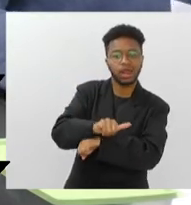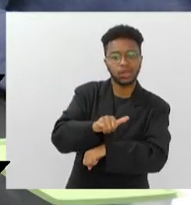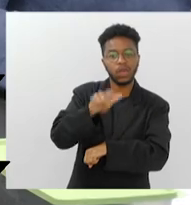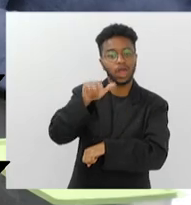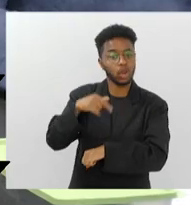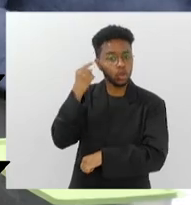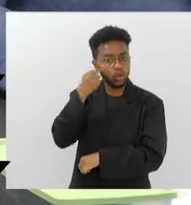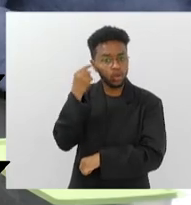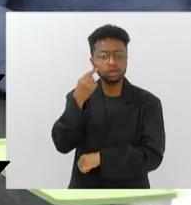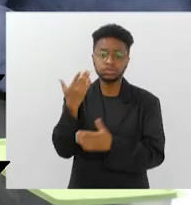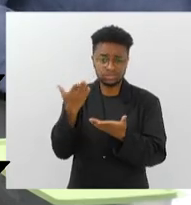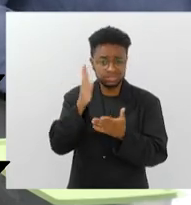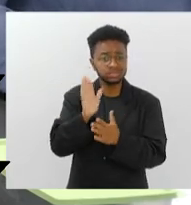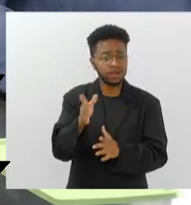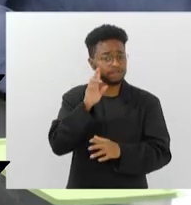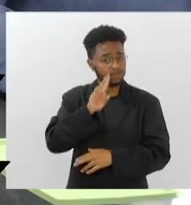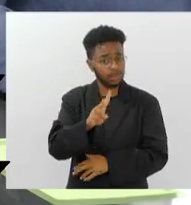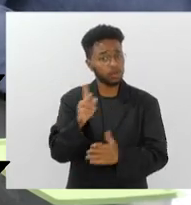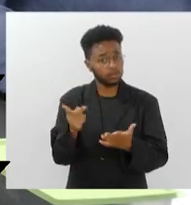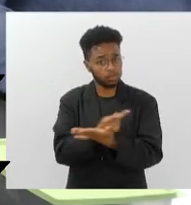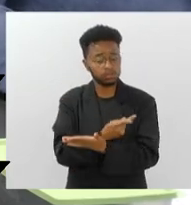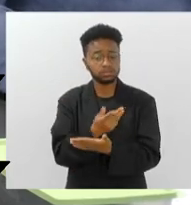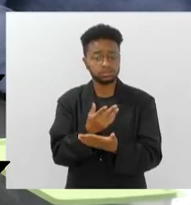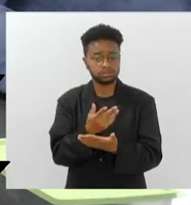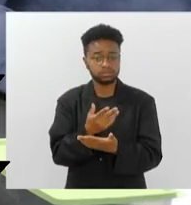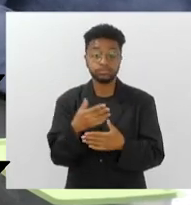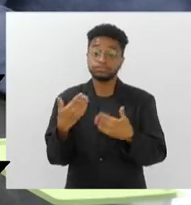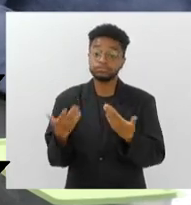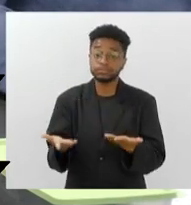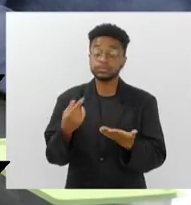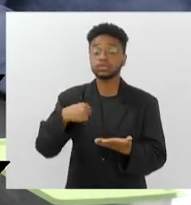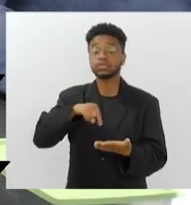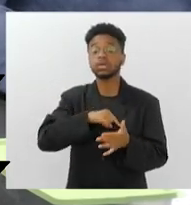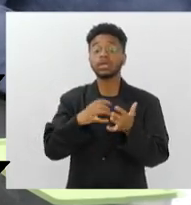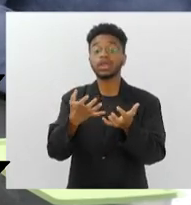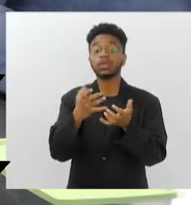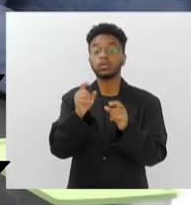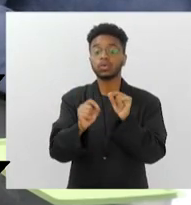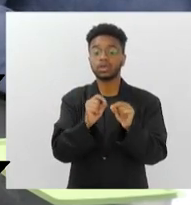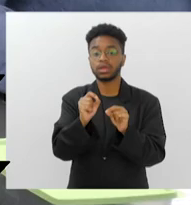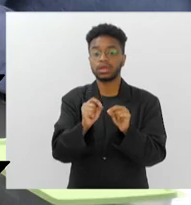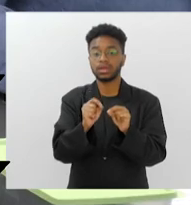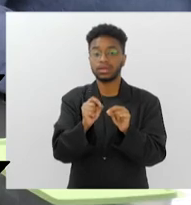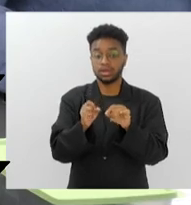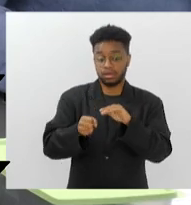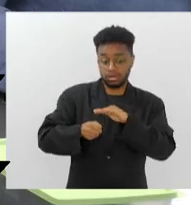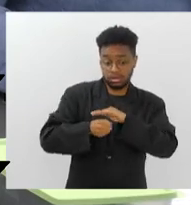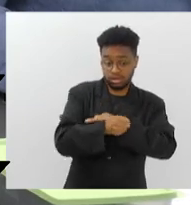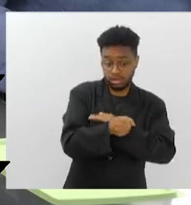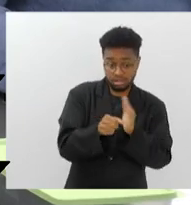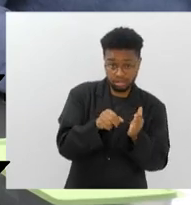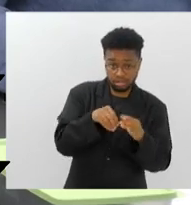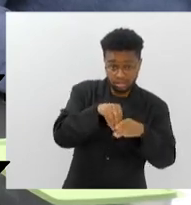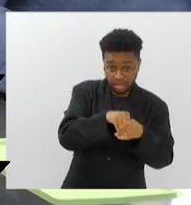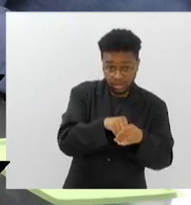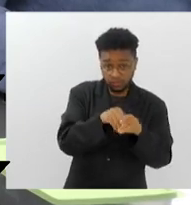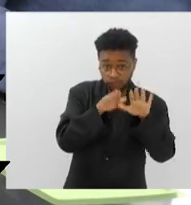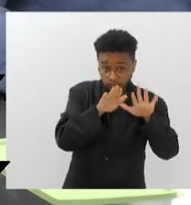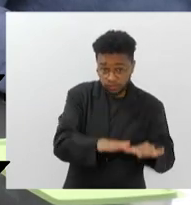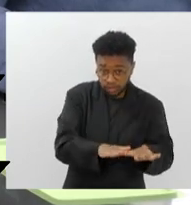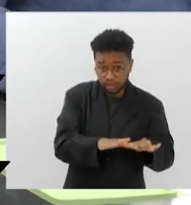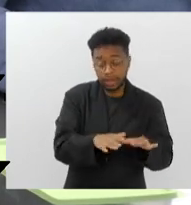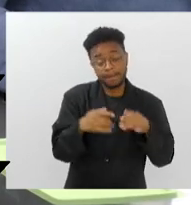quantos casos a gente já viu desses Então o que a gente tá querendo é que essas internações sejam acompanhadas pela